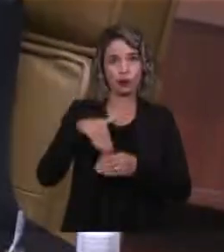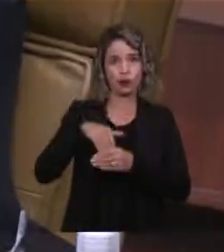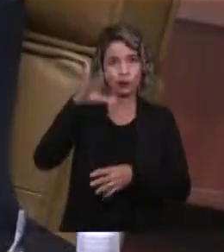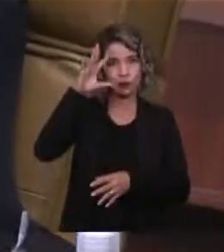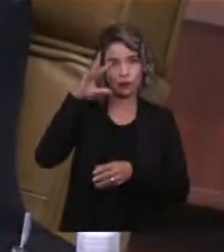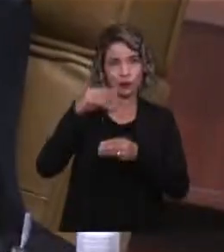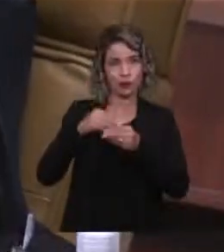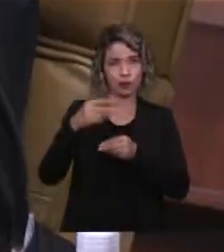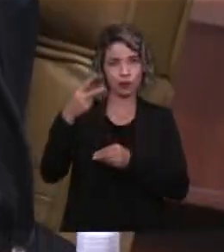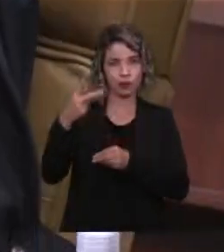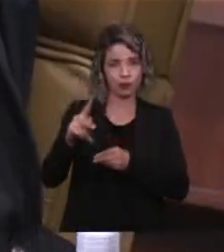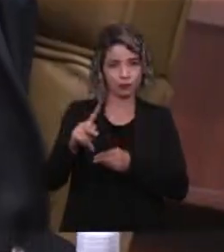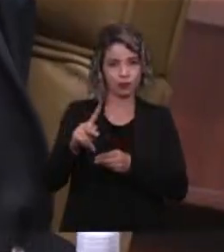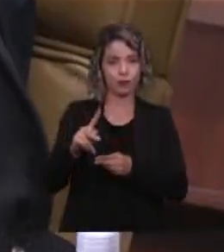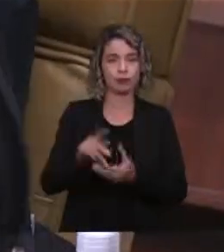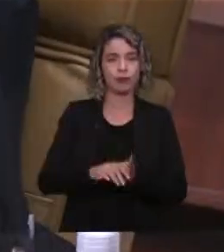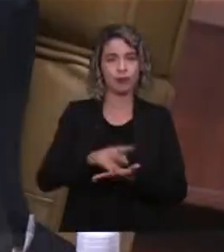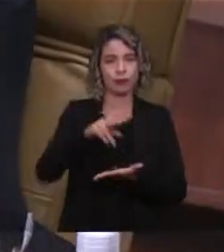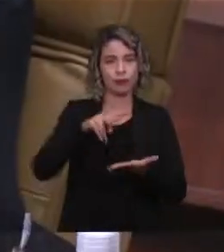Vossa Excelência,